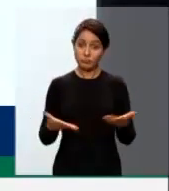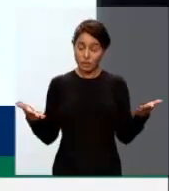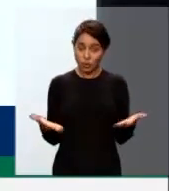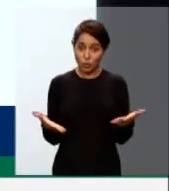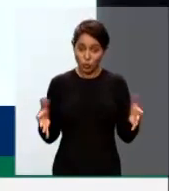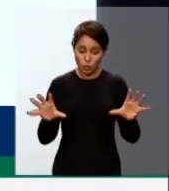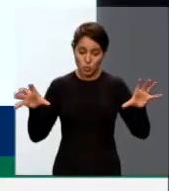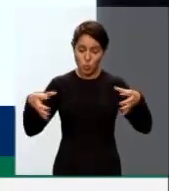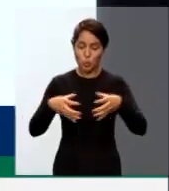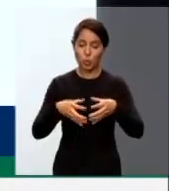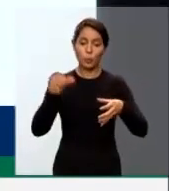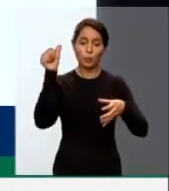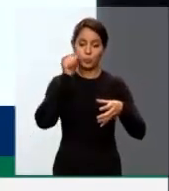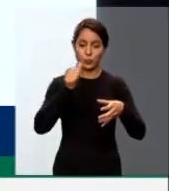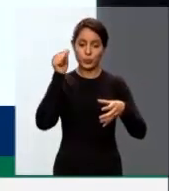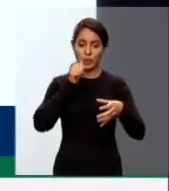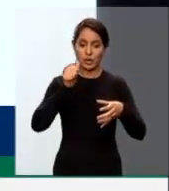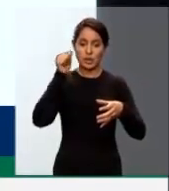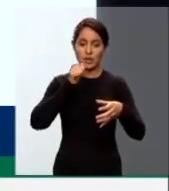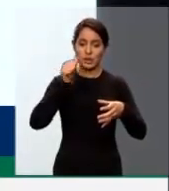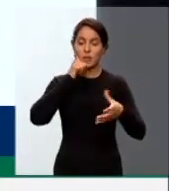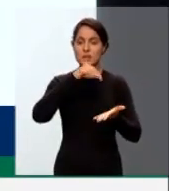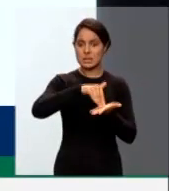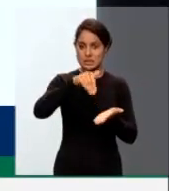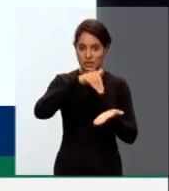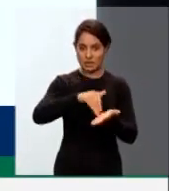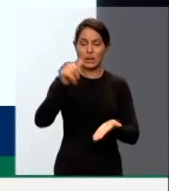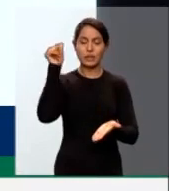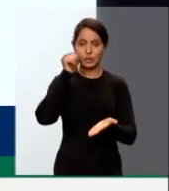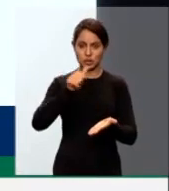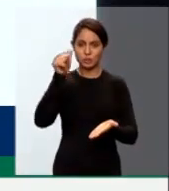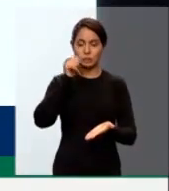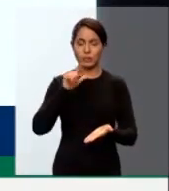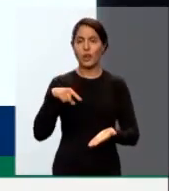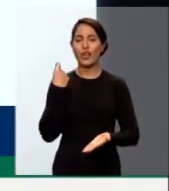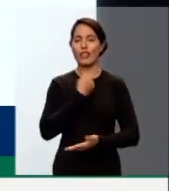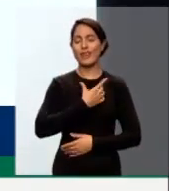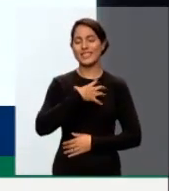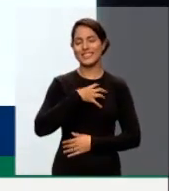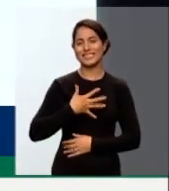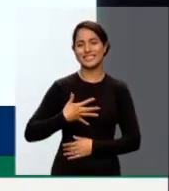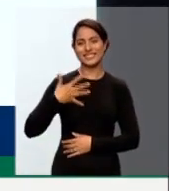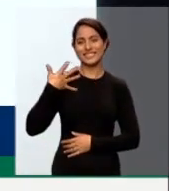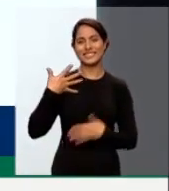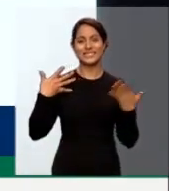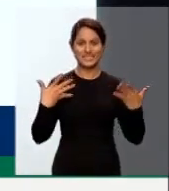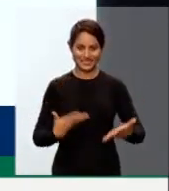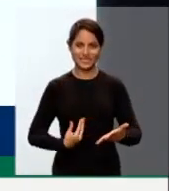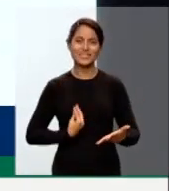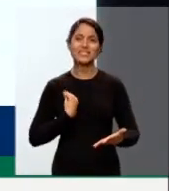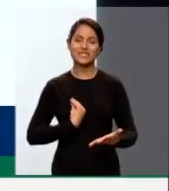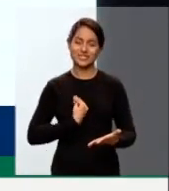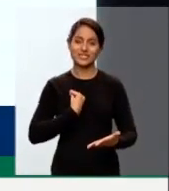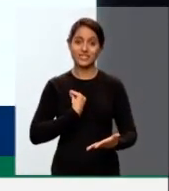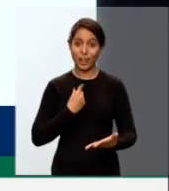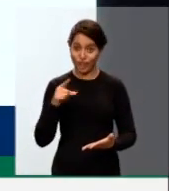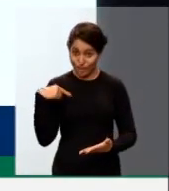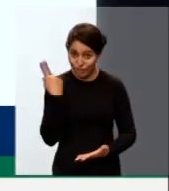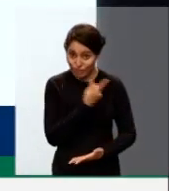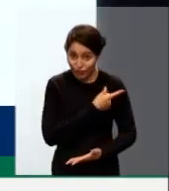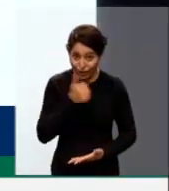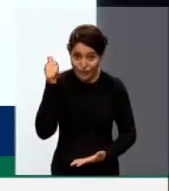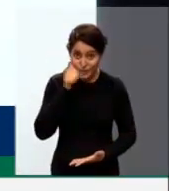da bancada feminina, da Secretaria de Mulheres, da qual tenho orgulho de fazer parte, porque se é verdade que nós, mulheres,